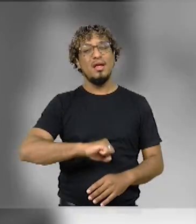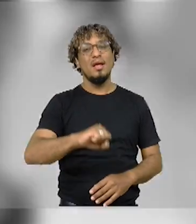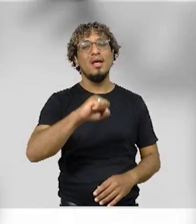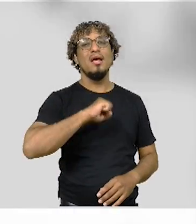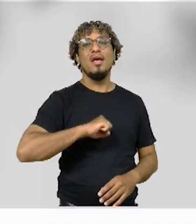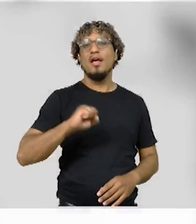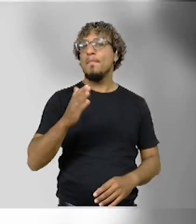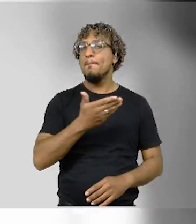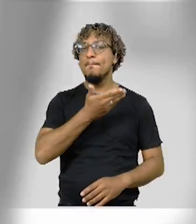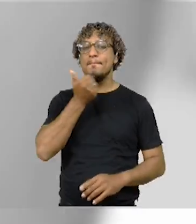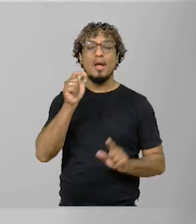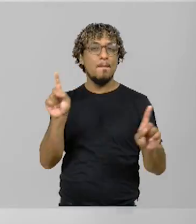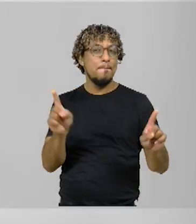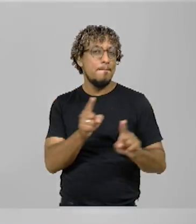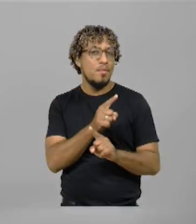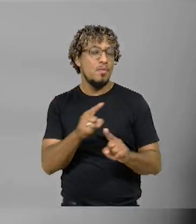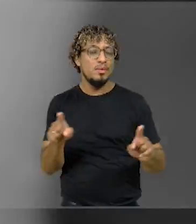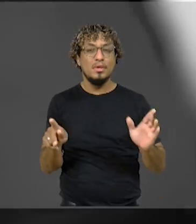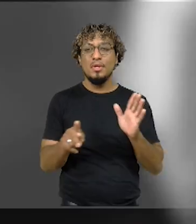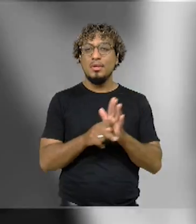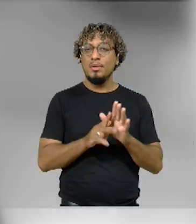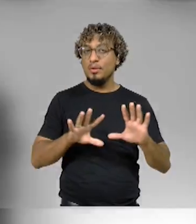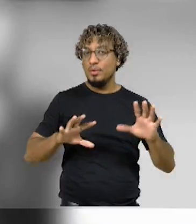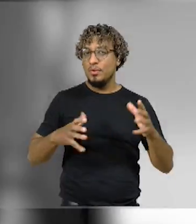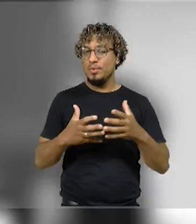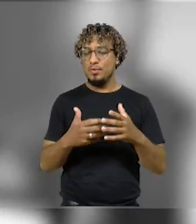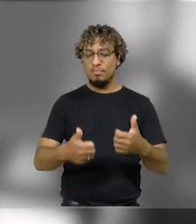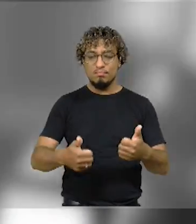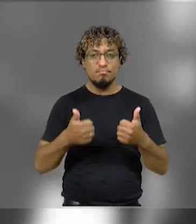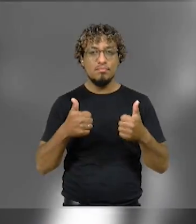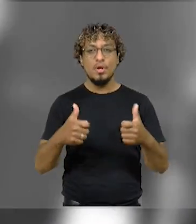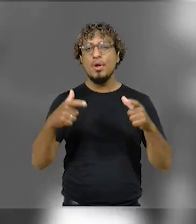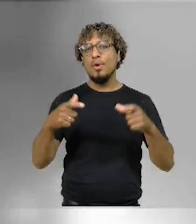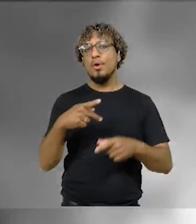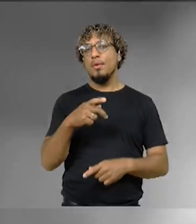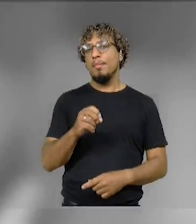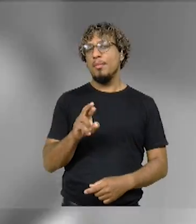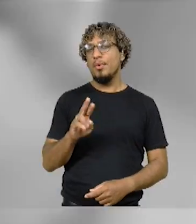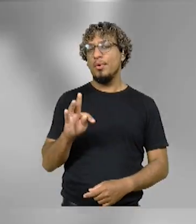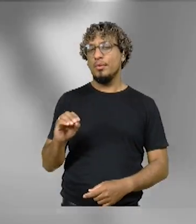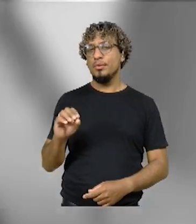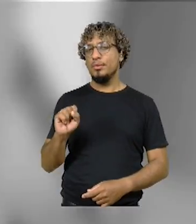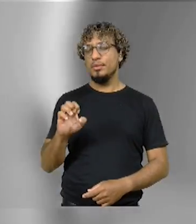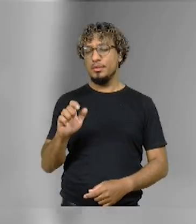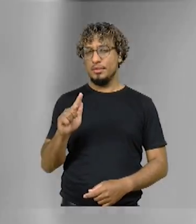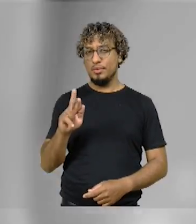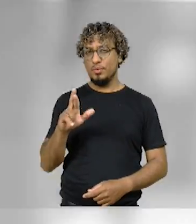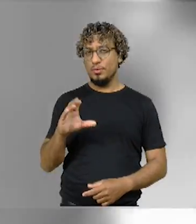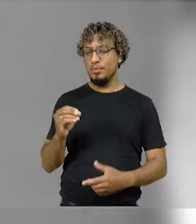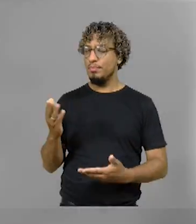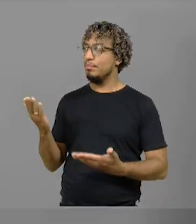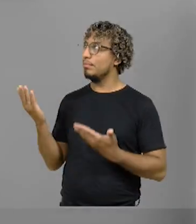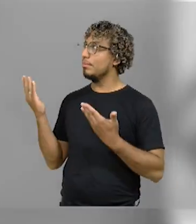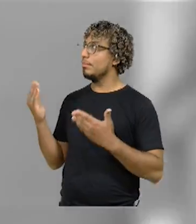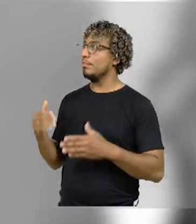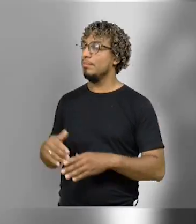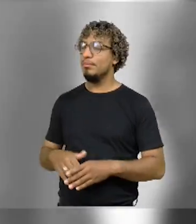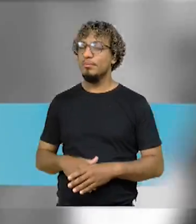sua participação na Sabatina 2024, que está sendo realizada em parceria com a Rádio Universidade FM. Eu volto com você, Ana.